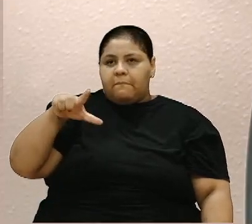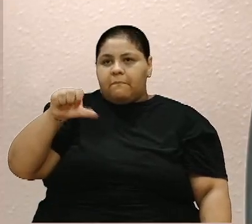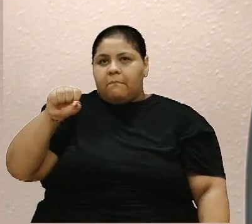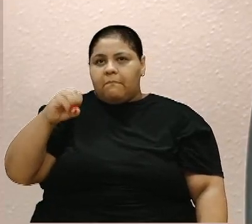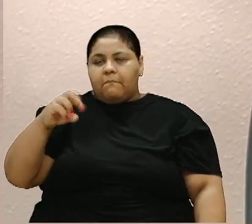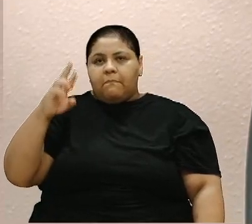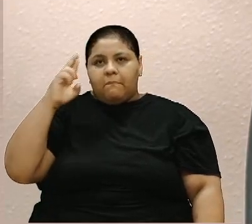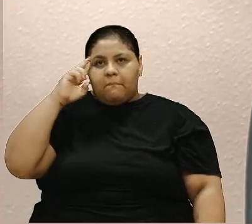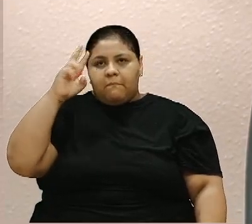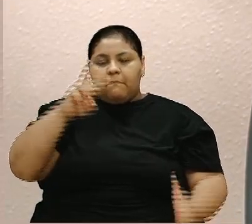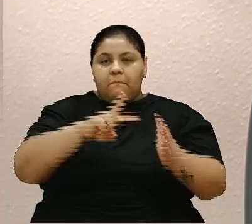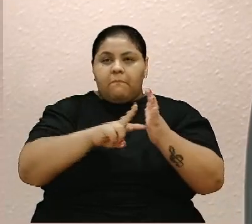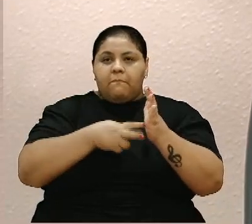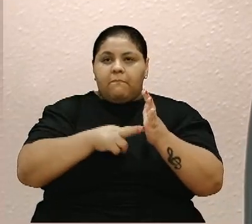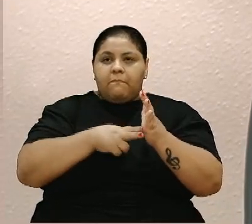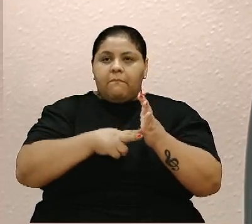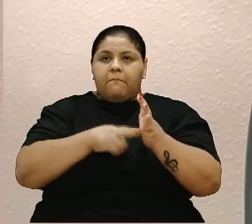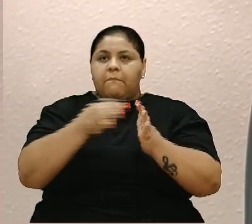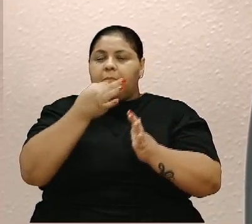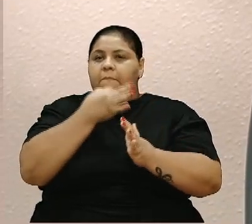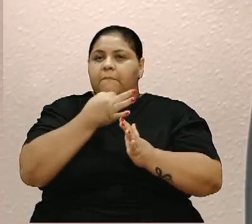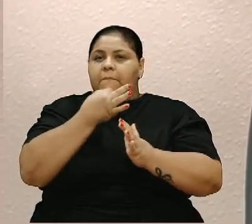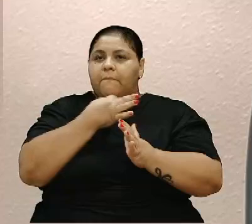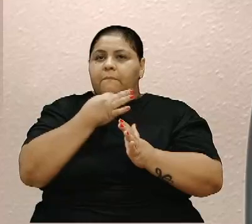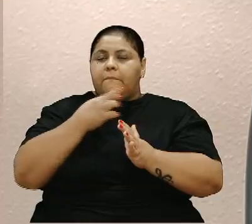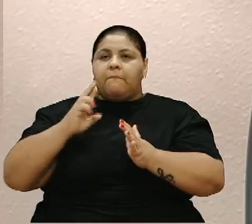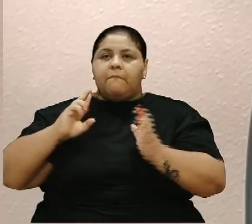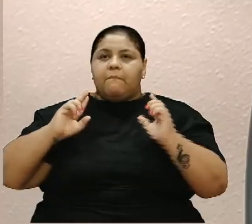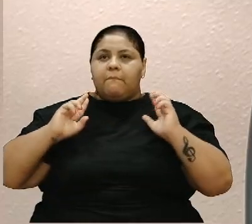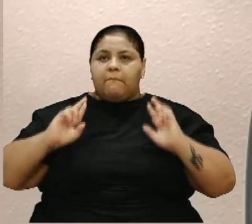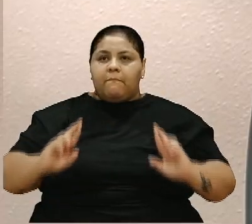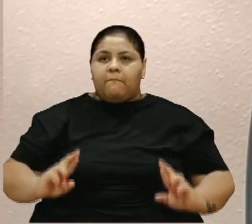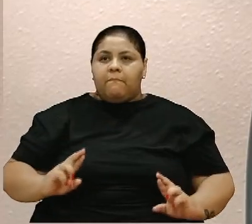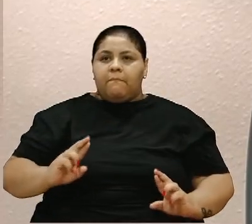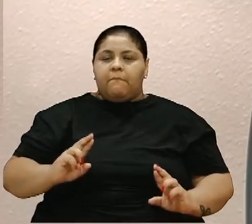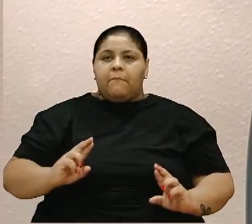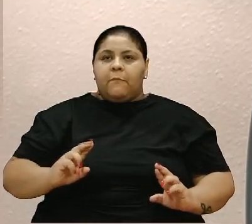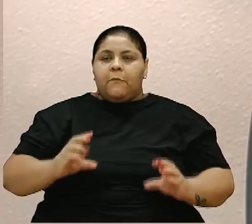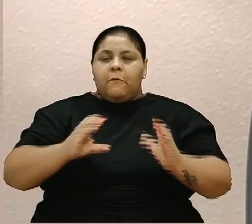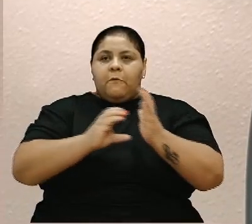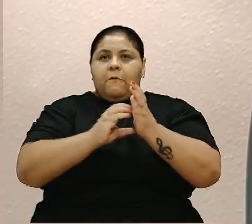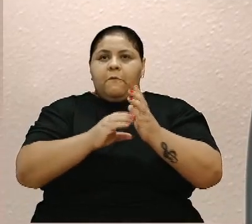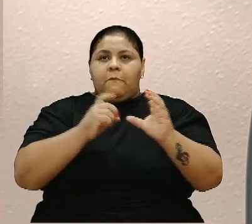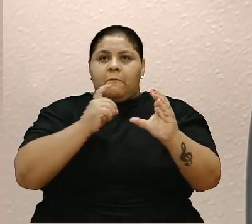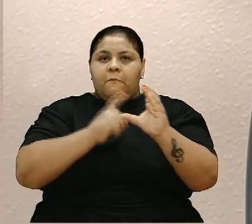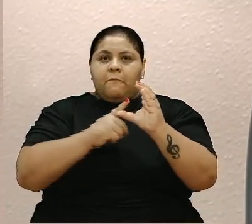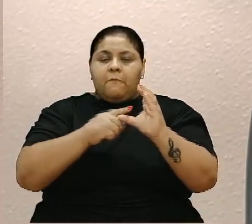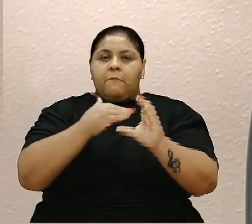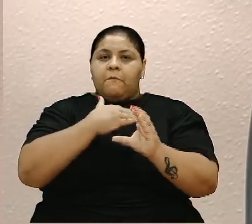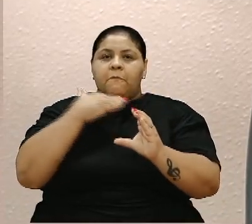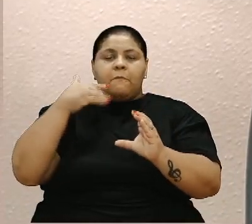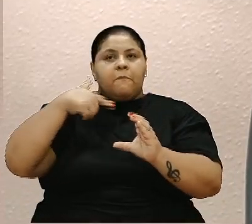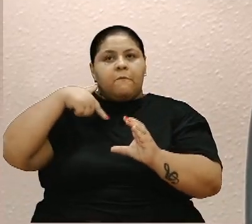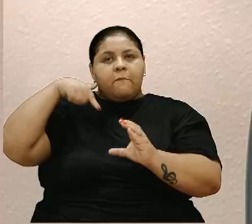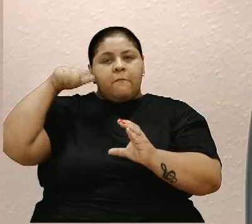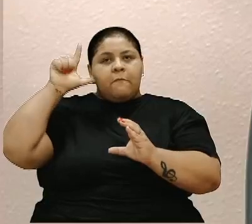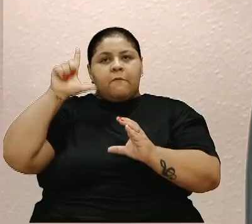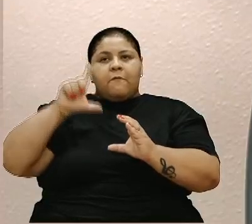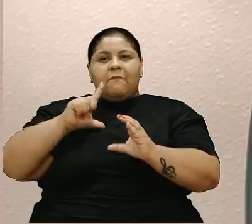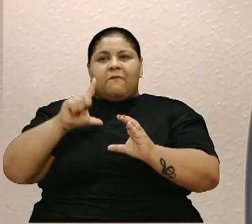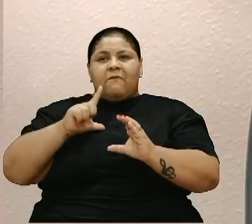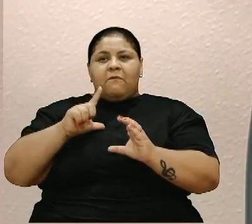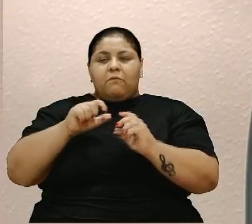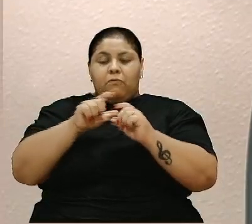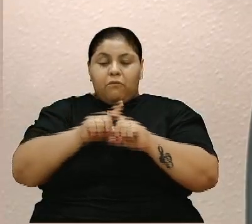Sindicato dos Comerciários de Caxias do Sul e dirigente do Partido Comunista do Brasil, nos deixou na data de ontem. Sua partida deixa uma lacuna imensa, mas